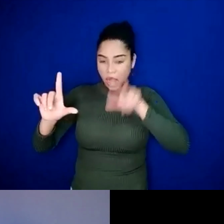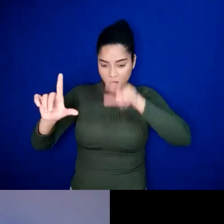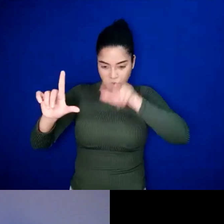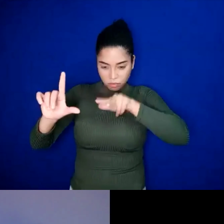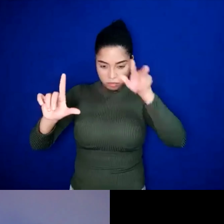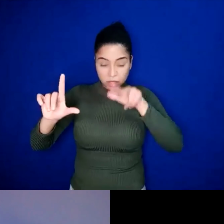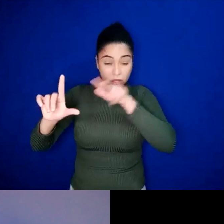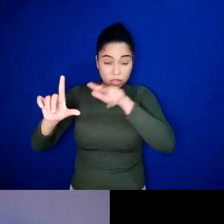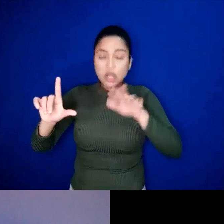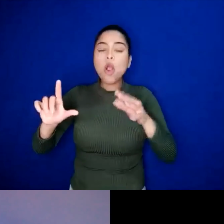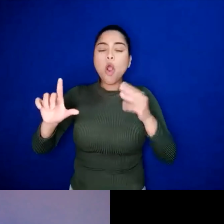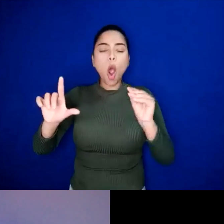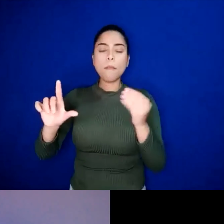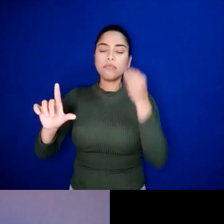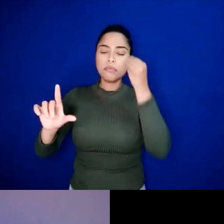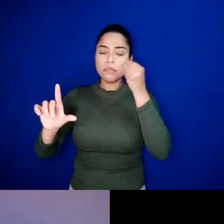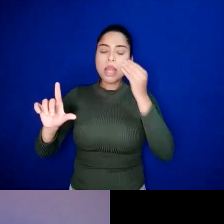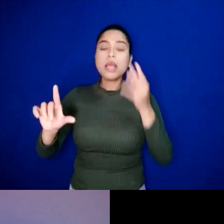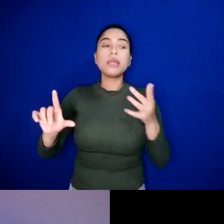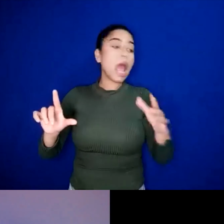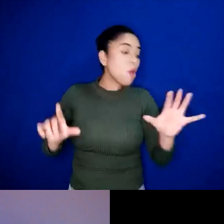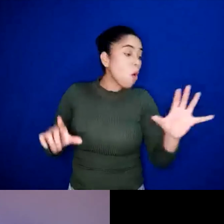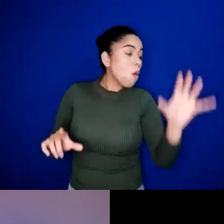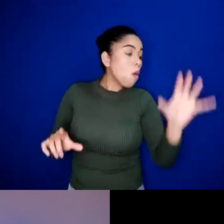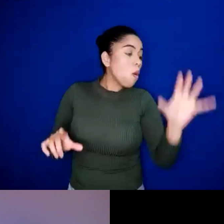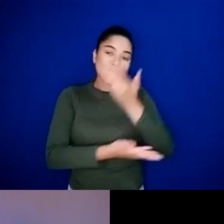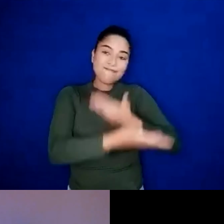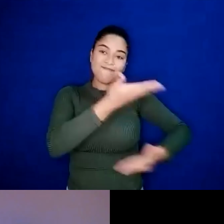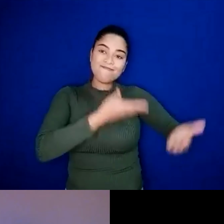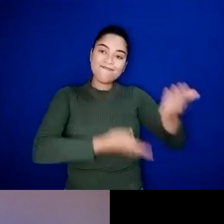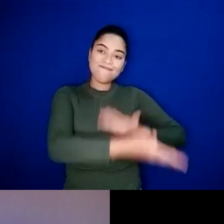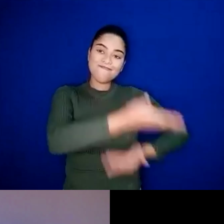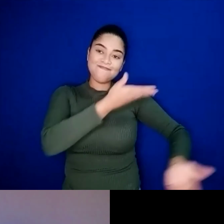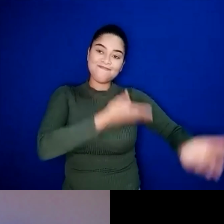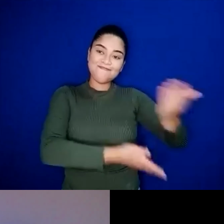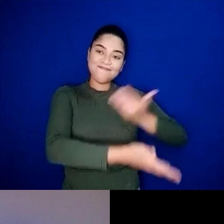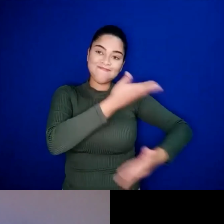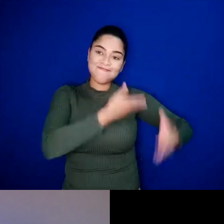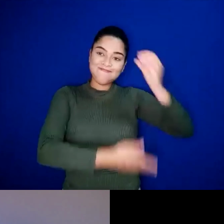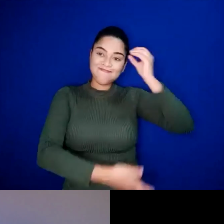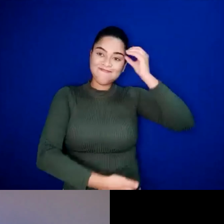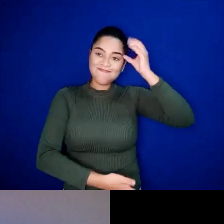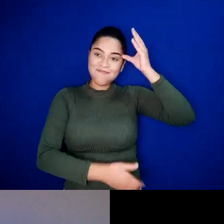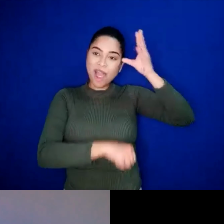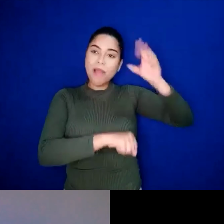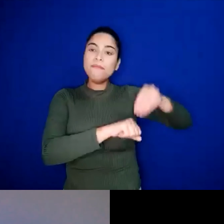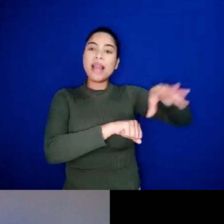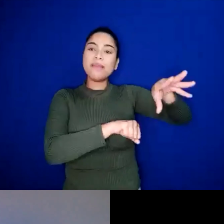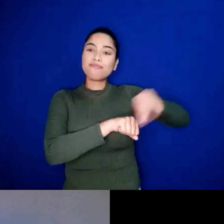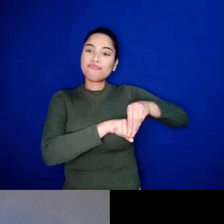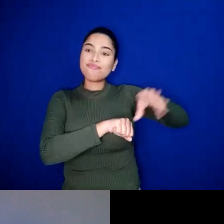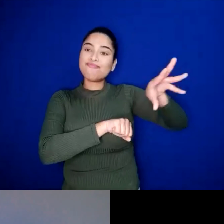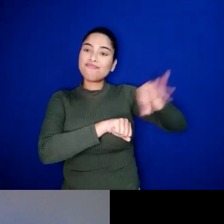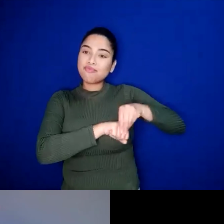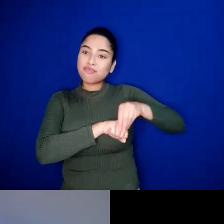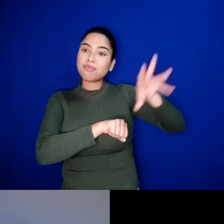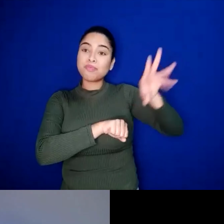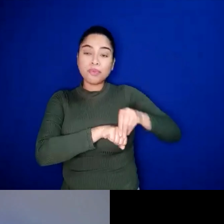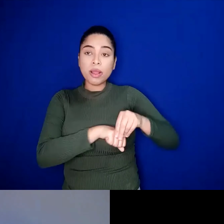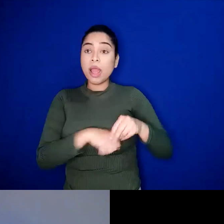por exemplo então eu acabei aprendendo e conviver o bastante então eu acho que toda minha formação que eu tenho